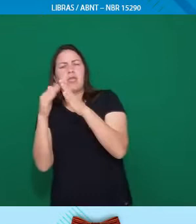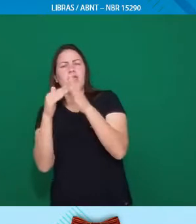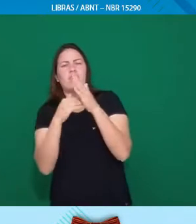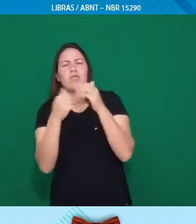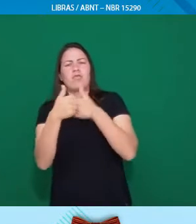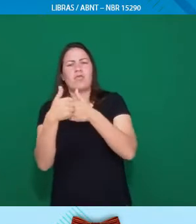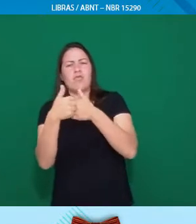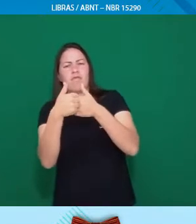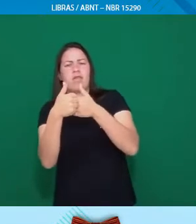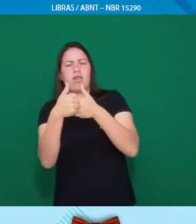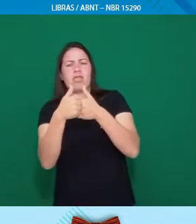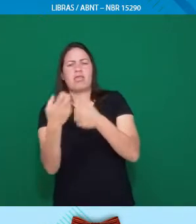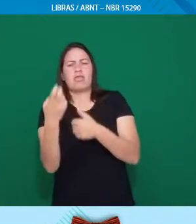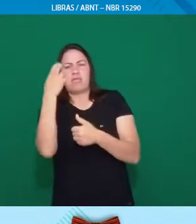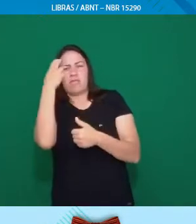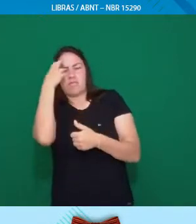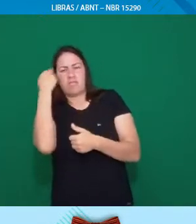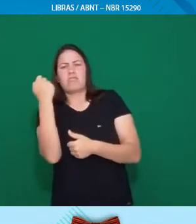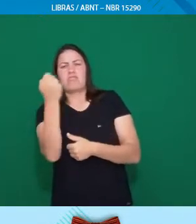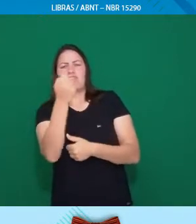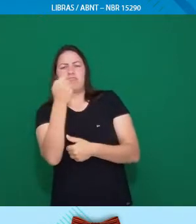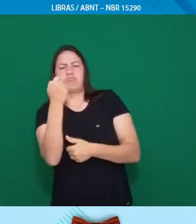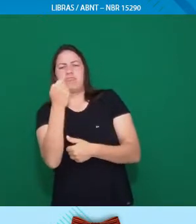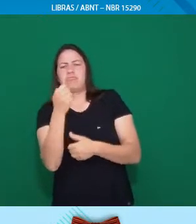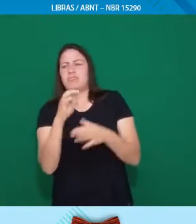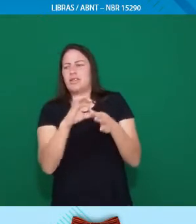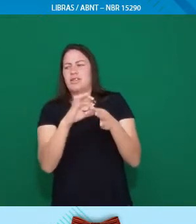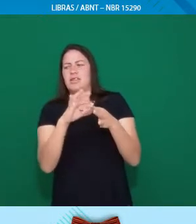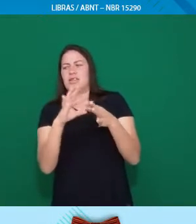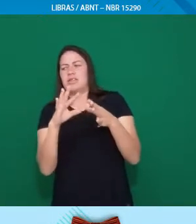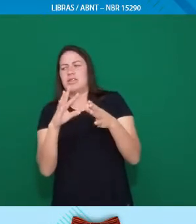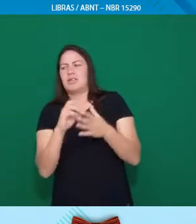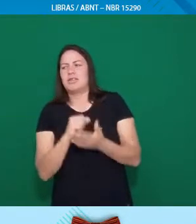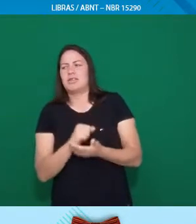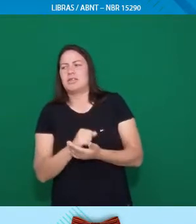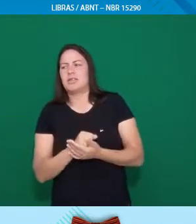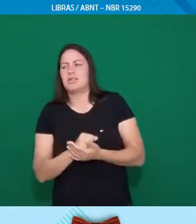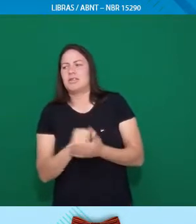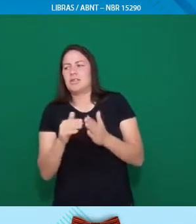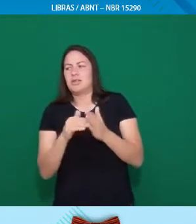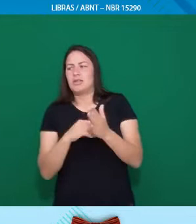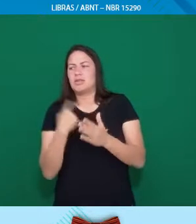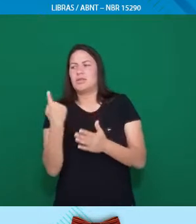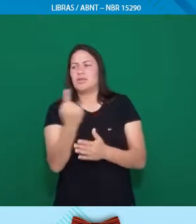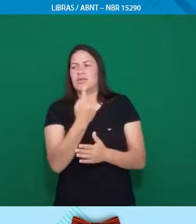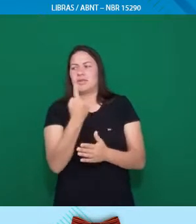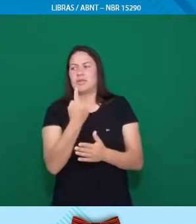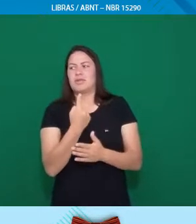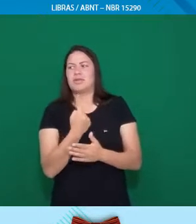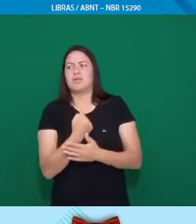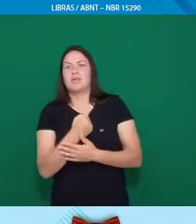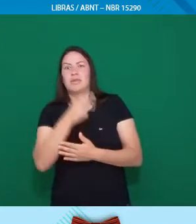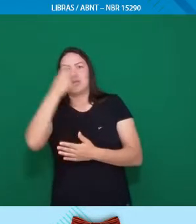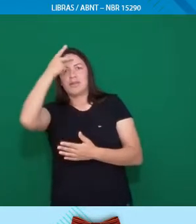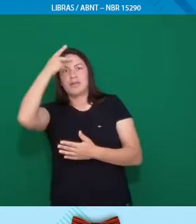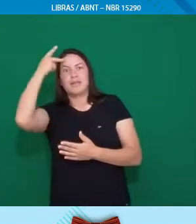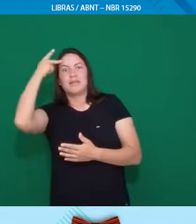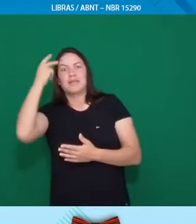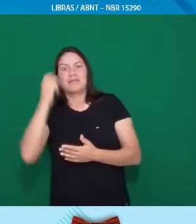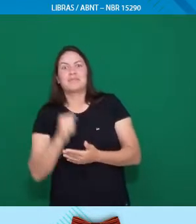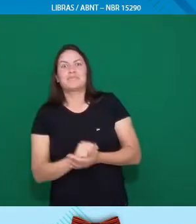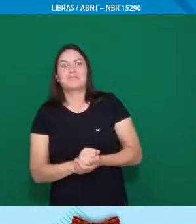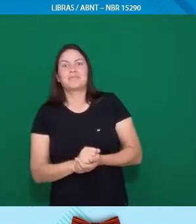que você teve à frente da Fundação Cultural e deixar aqui que estamos todos as à disposição